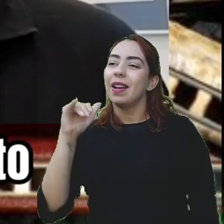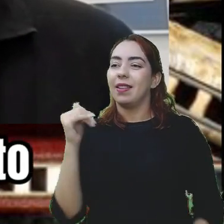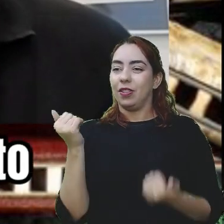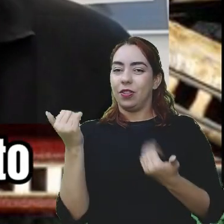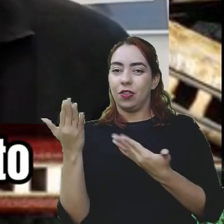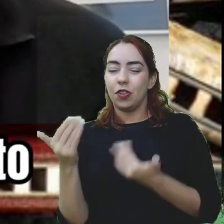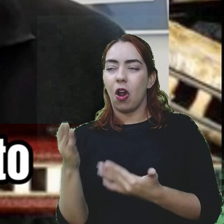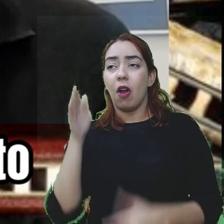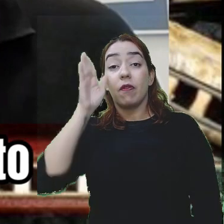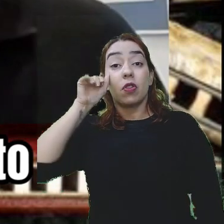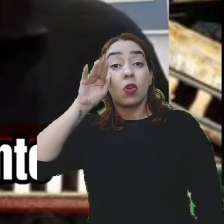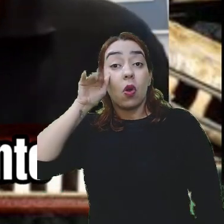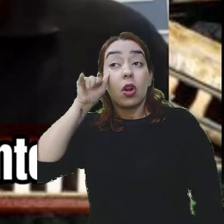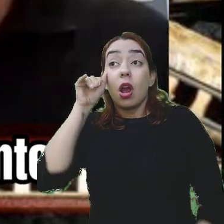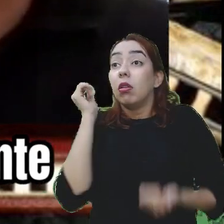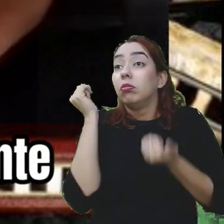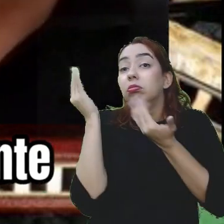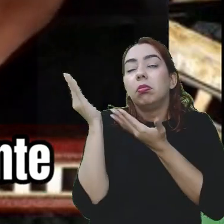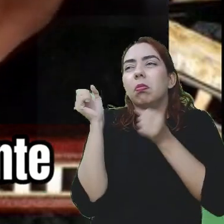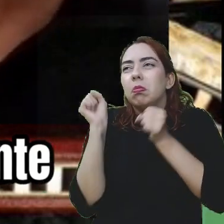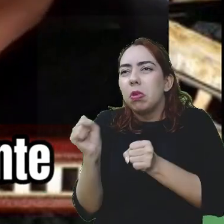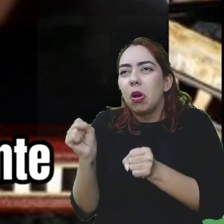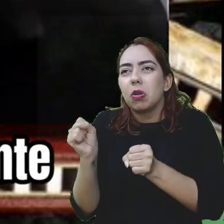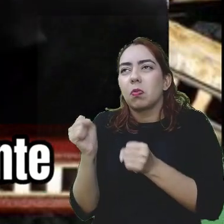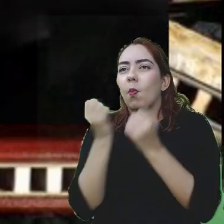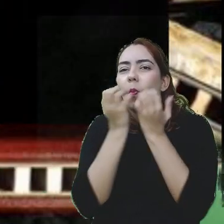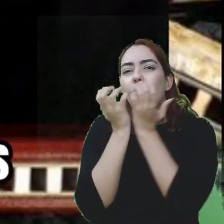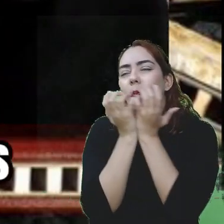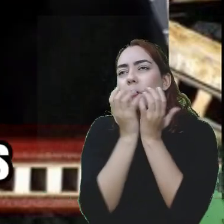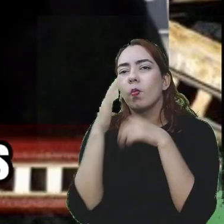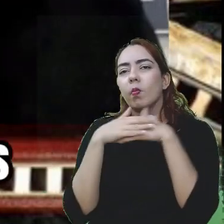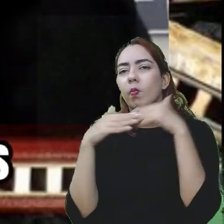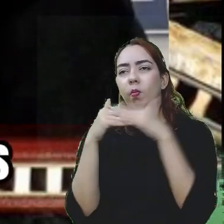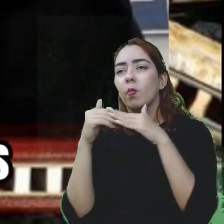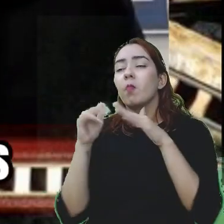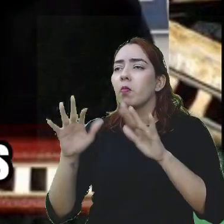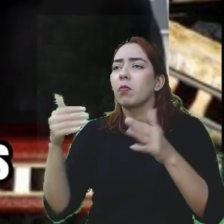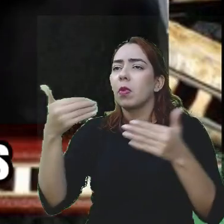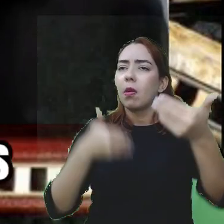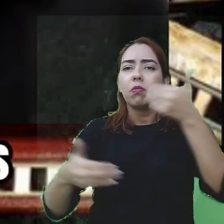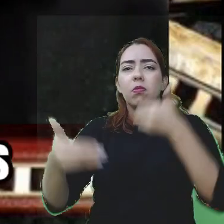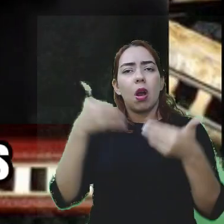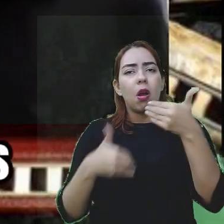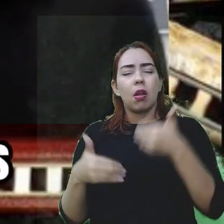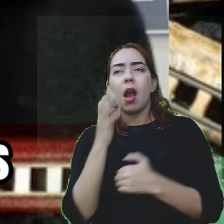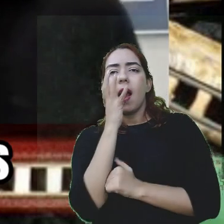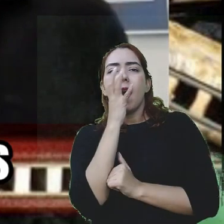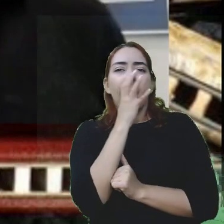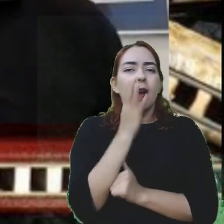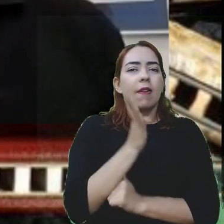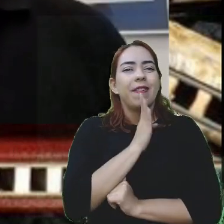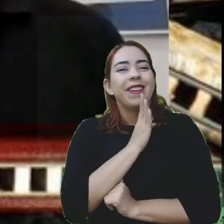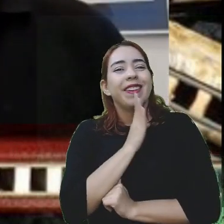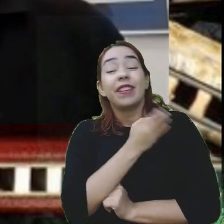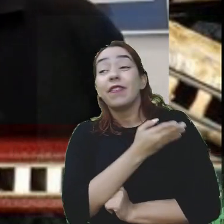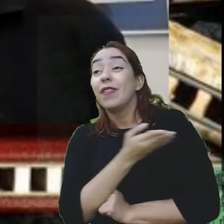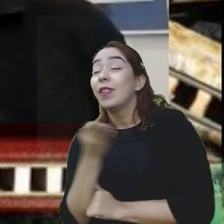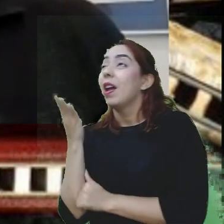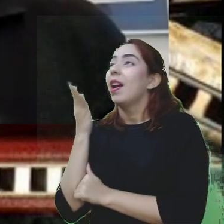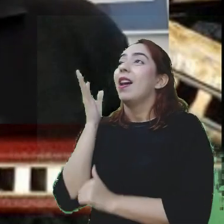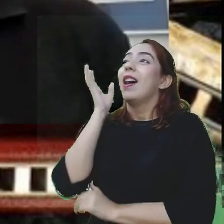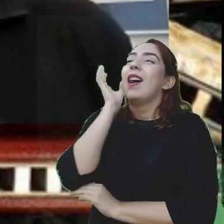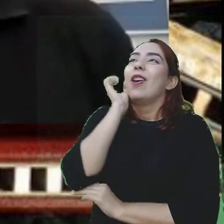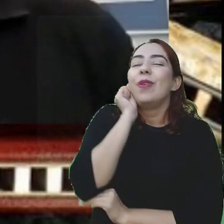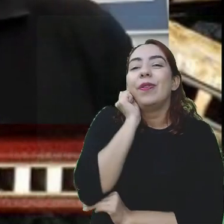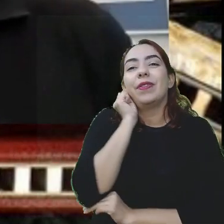e curiosos do instrumento, pessoas que não tocam profissionalmente, se aproximassem para conhecer vocês, para ouvir vocês,